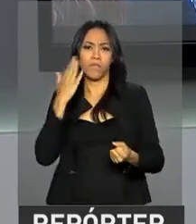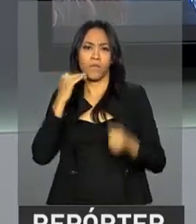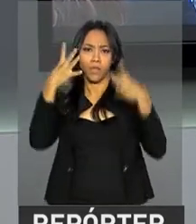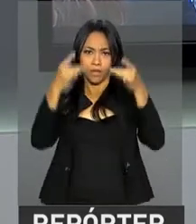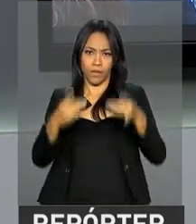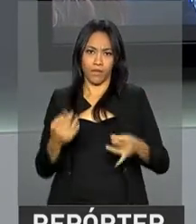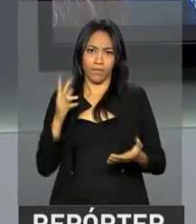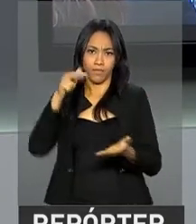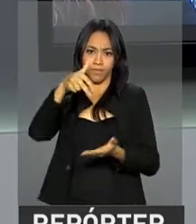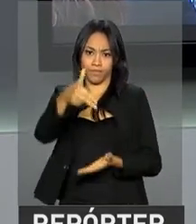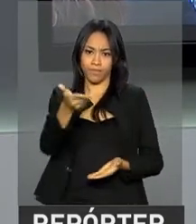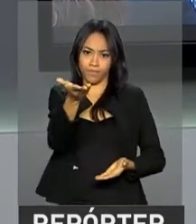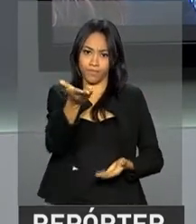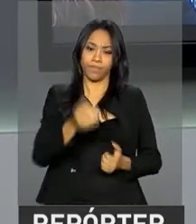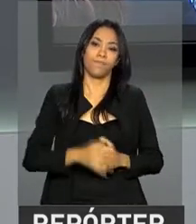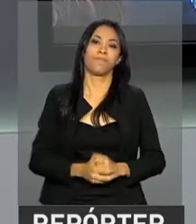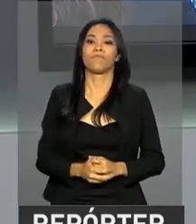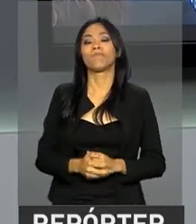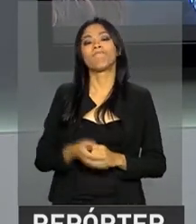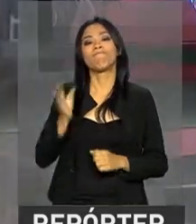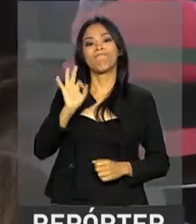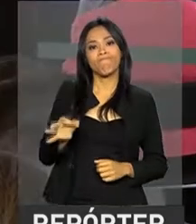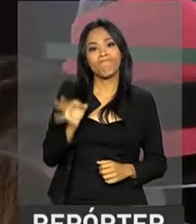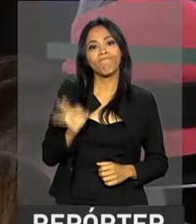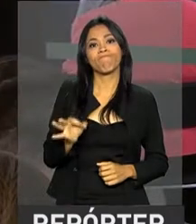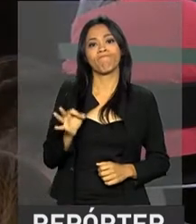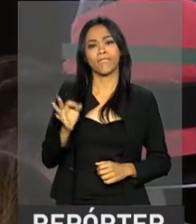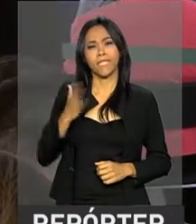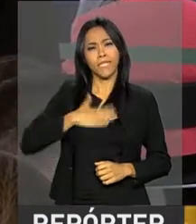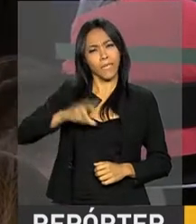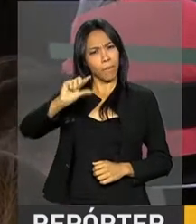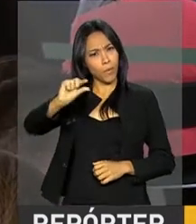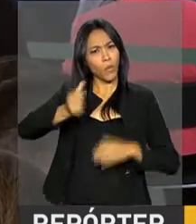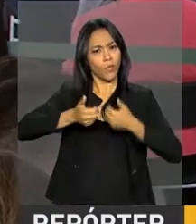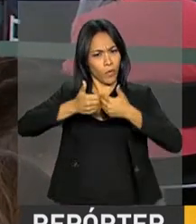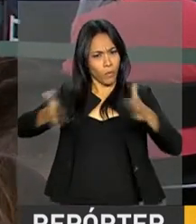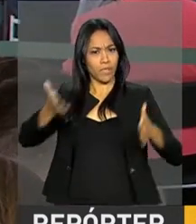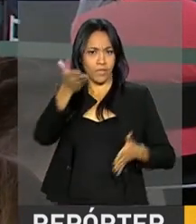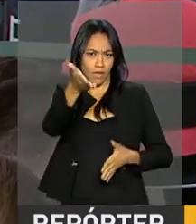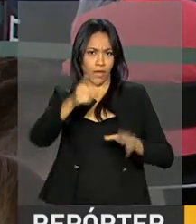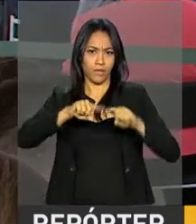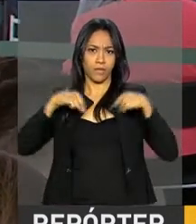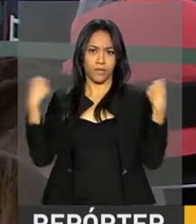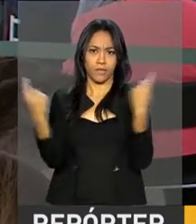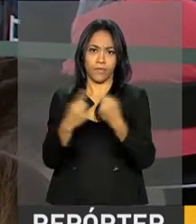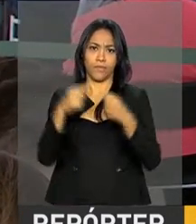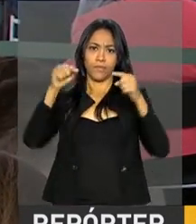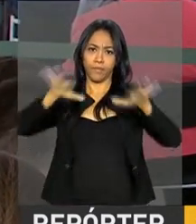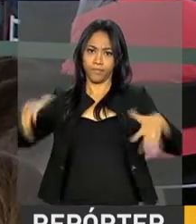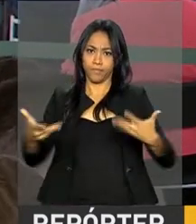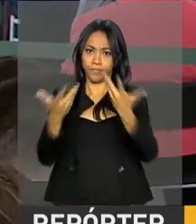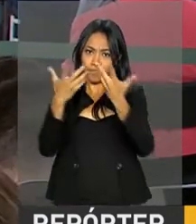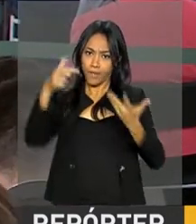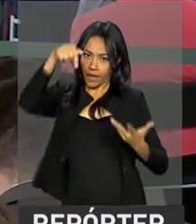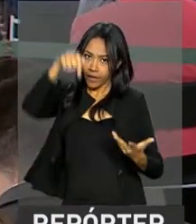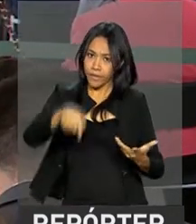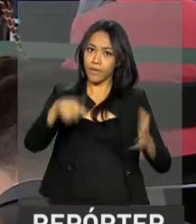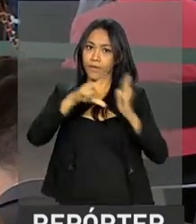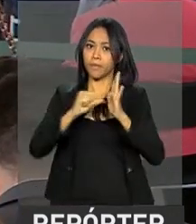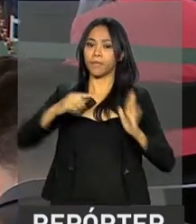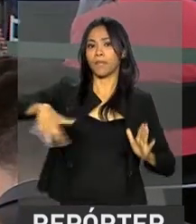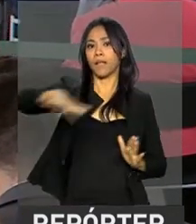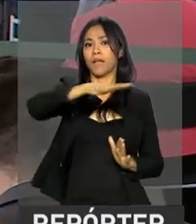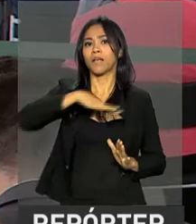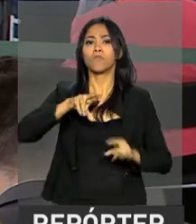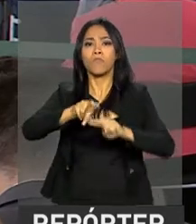João. Oi, Carla, isso mesmo. Olha só, deve começar daqui a pouquinho essa cerimônia aqui no Palácio do Planalto. Cerimônia por ocasião aí do